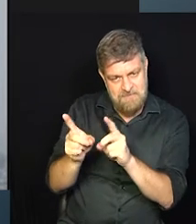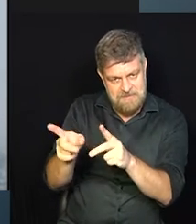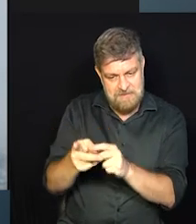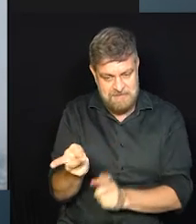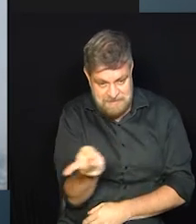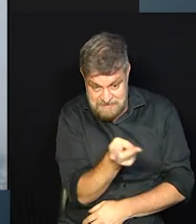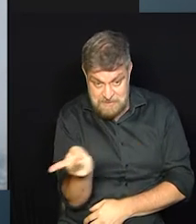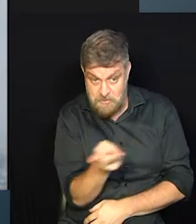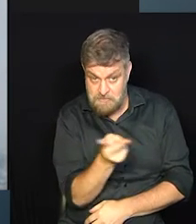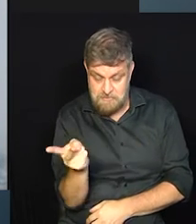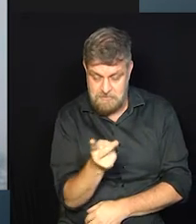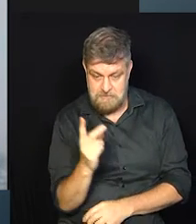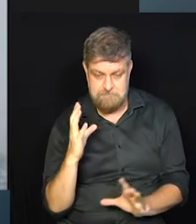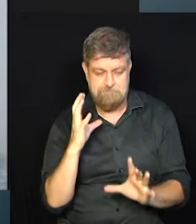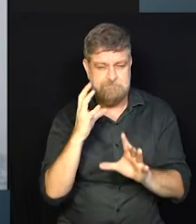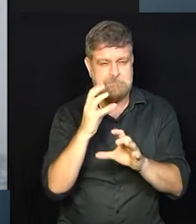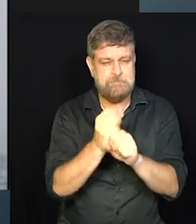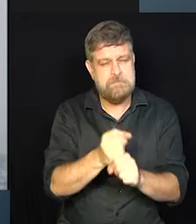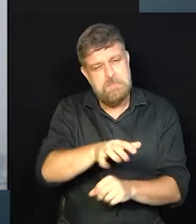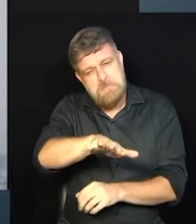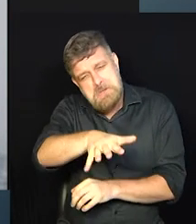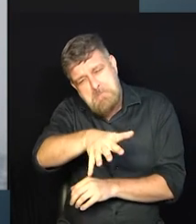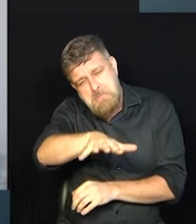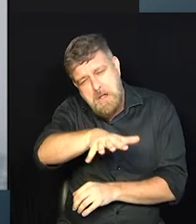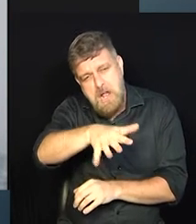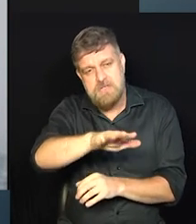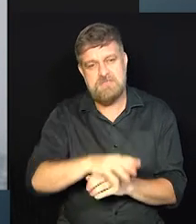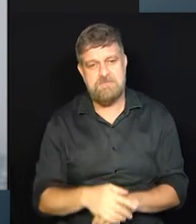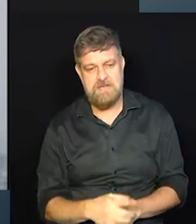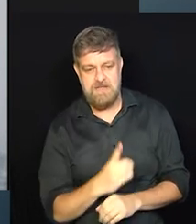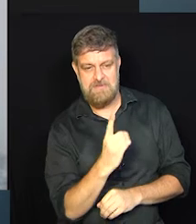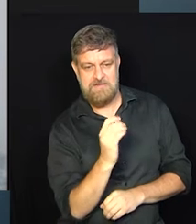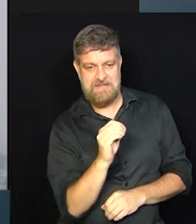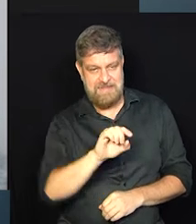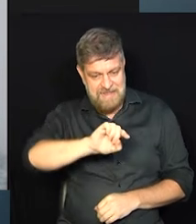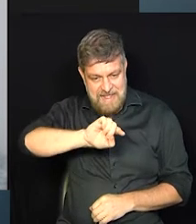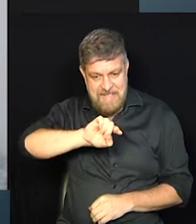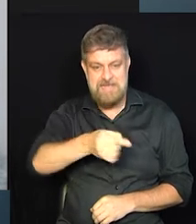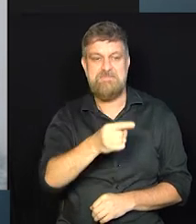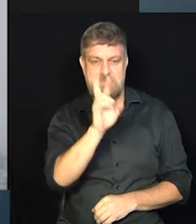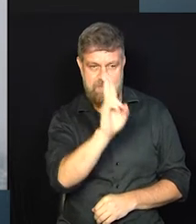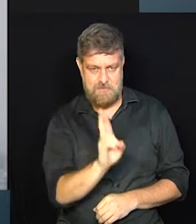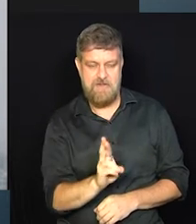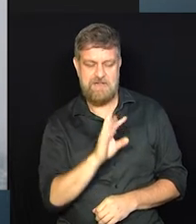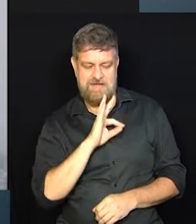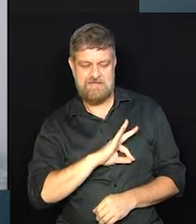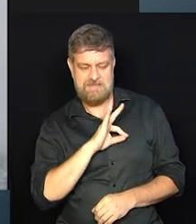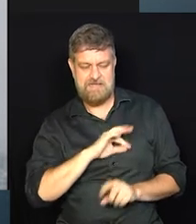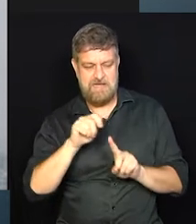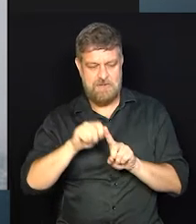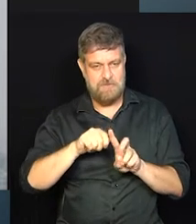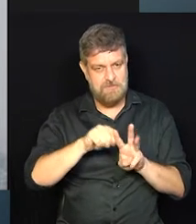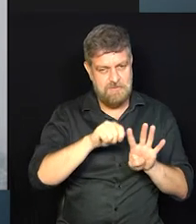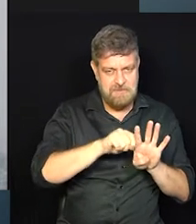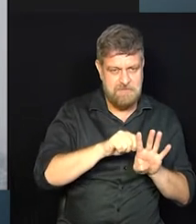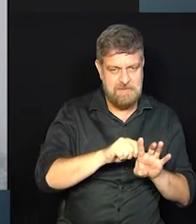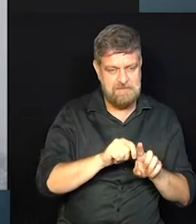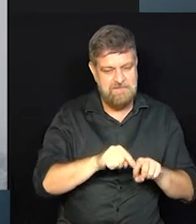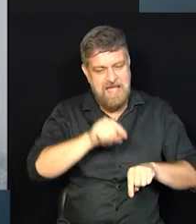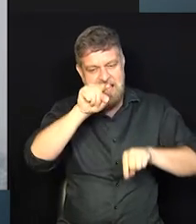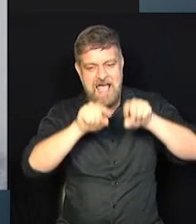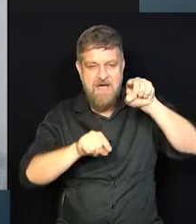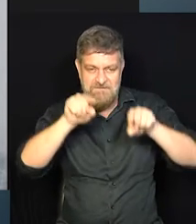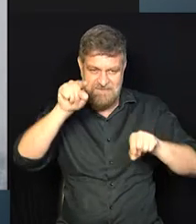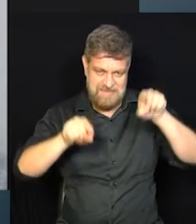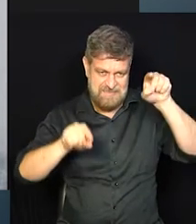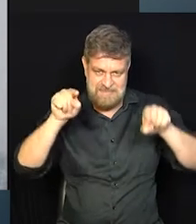lojista, né? Olha, você consegue mais ou menos, assim, em volta de uns 10 mil por mês, um pouco menos.